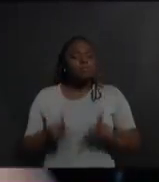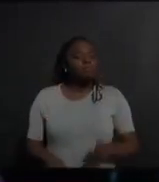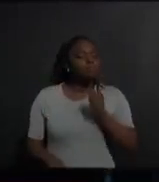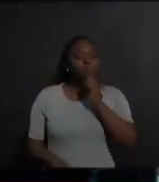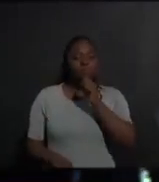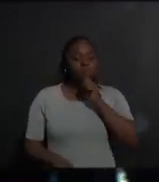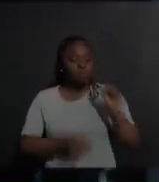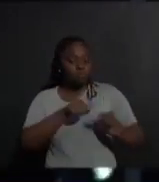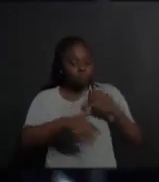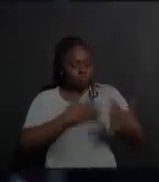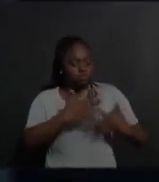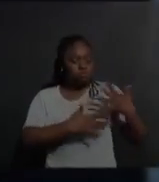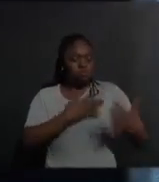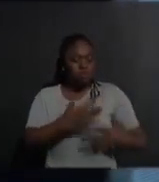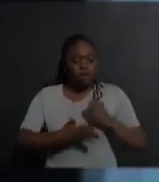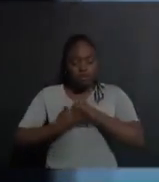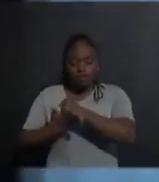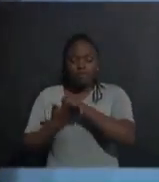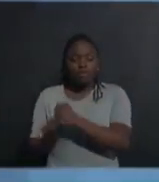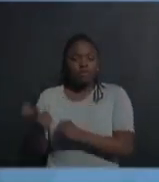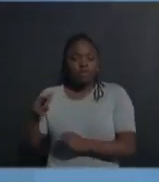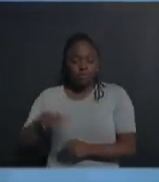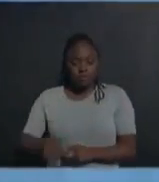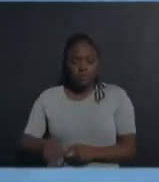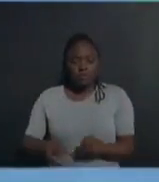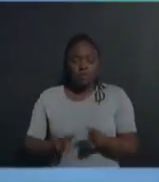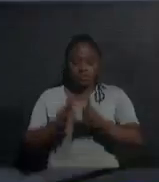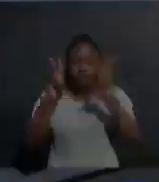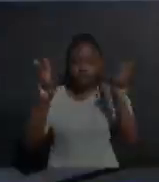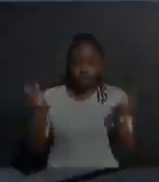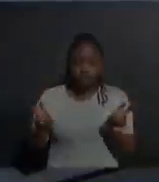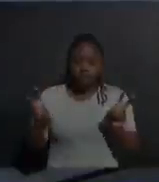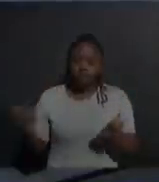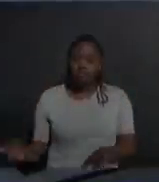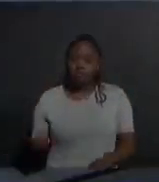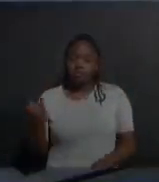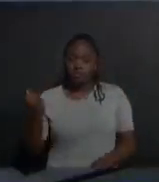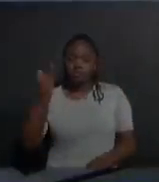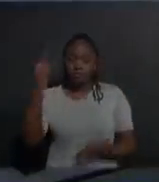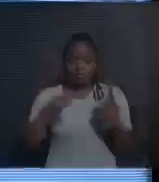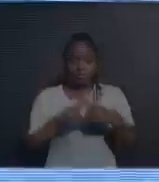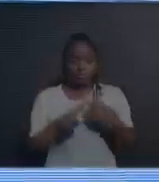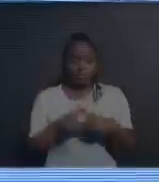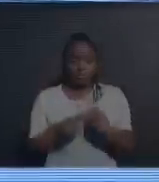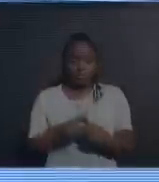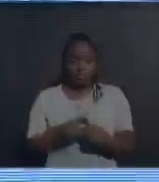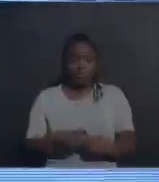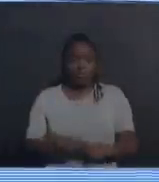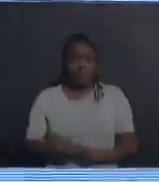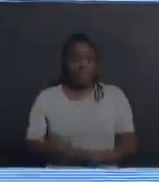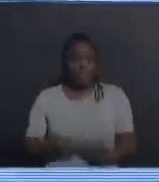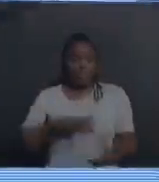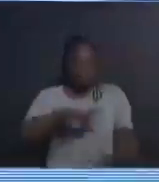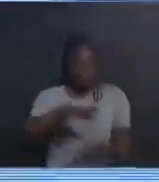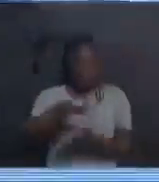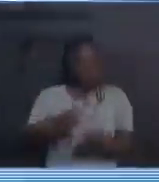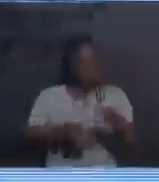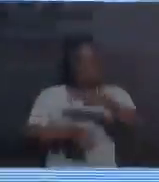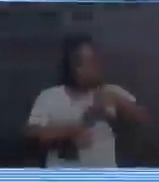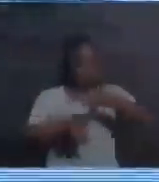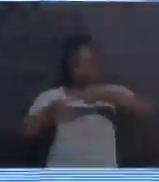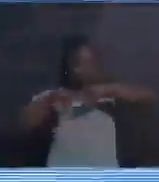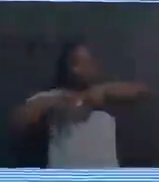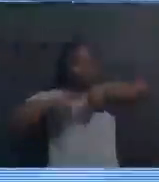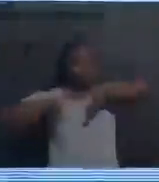vão avivar outras? Esse é um assunto muito importante. Por quê? Porque eu vejo países no mundo que tinham